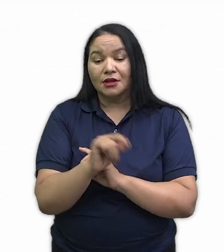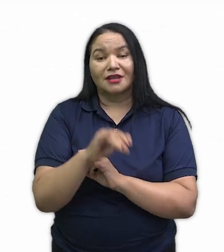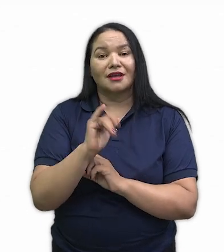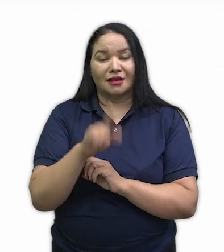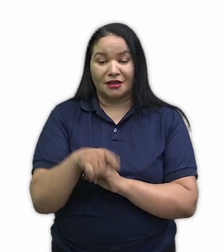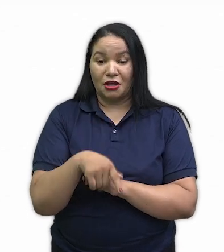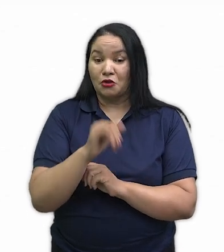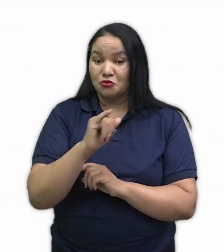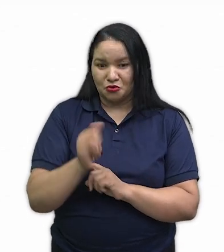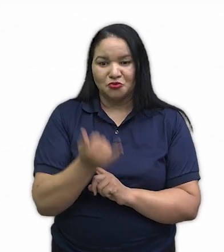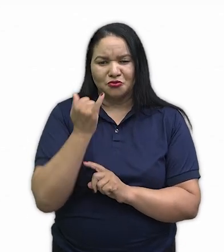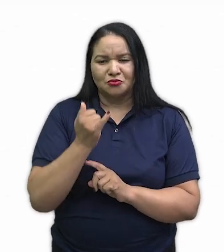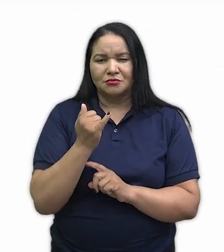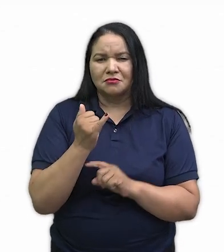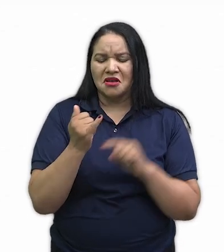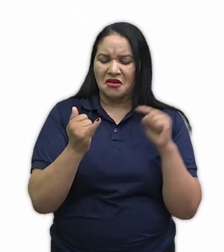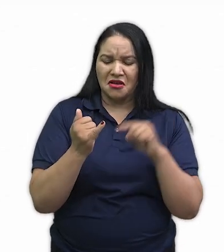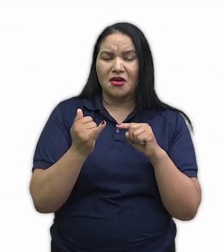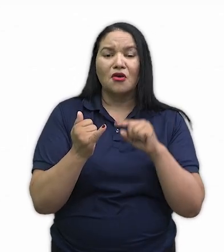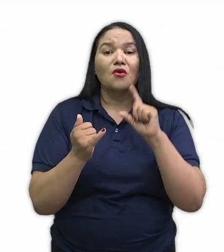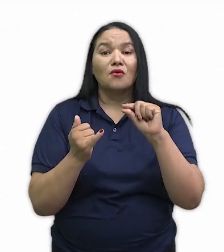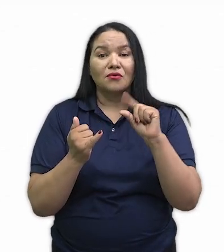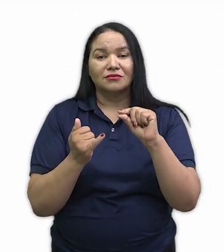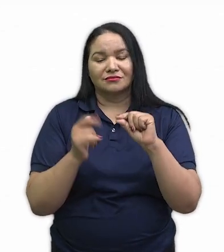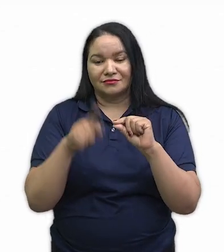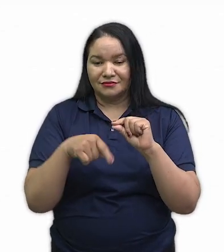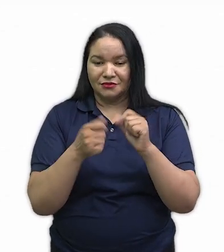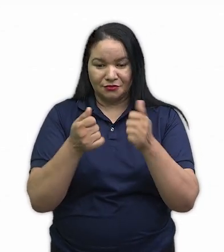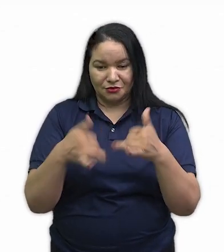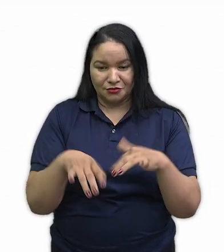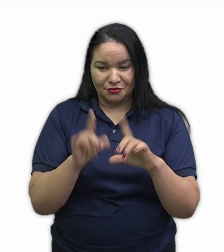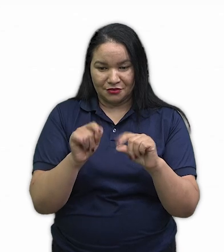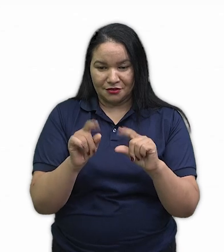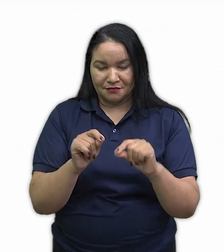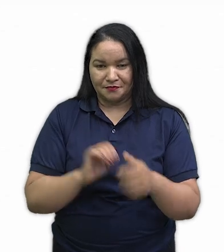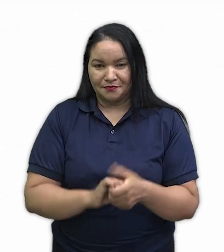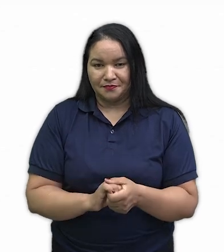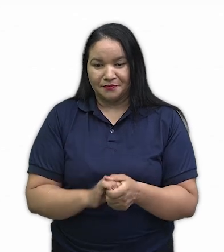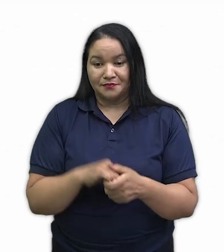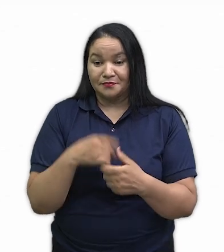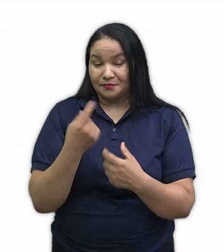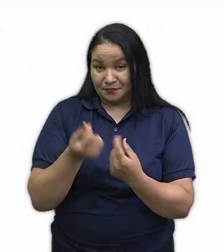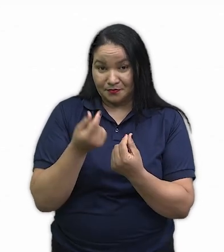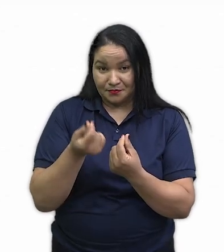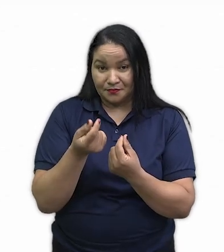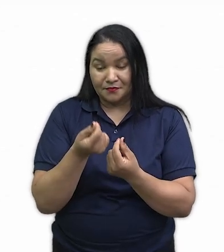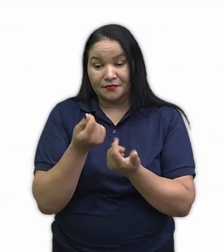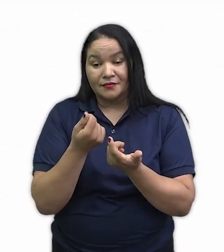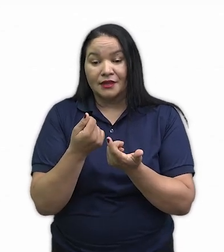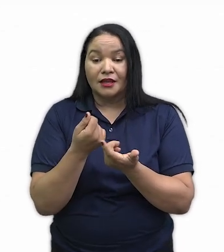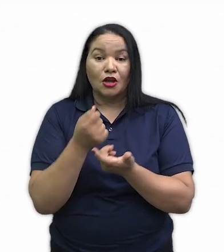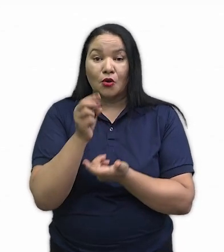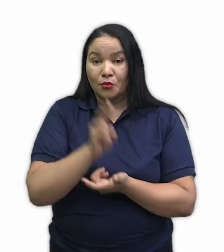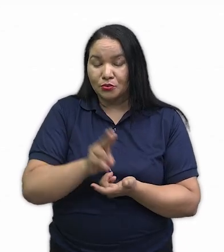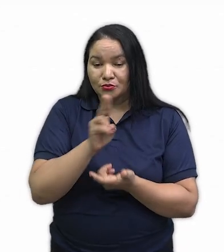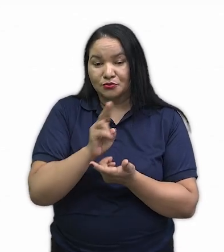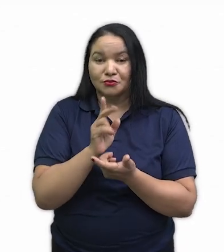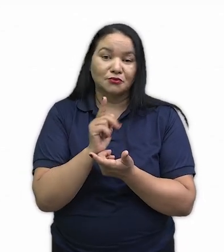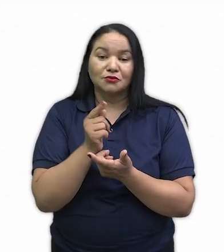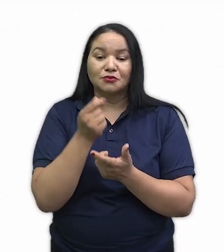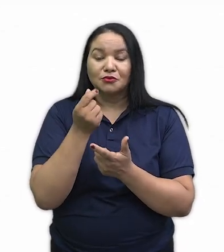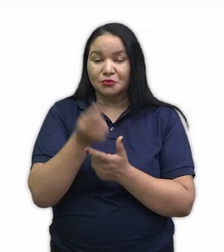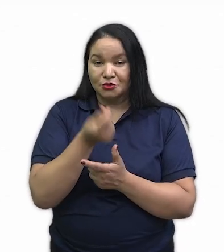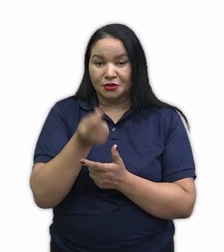bom? Juros. E o que é, né? Definição. Juros são a remuneração pelo uso do